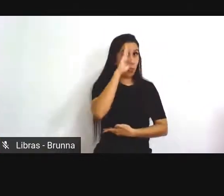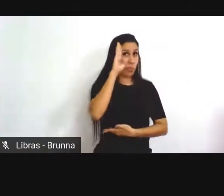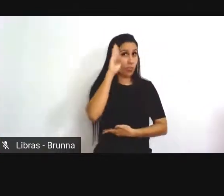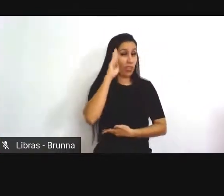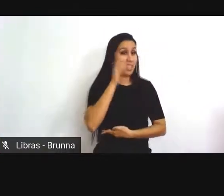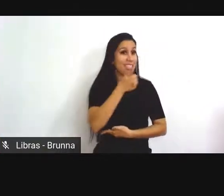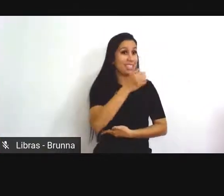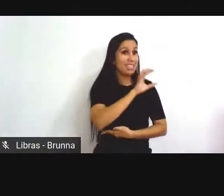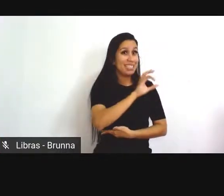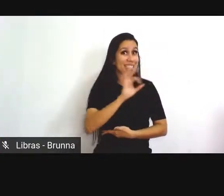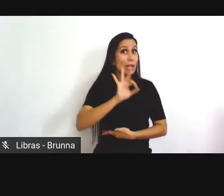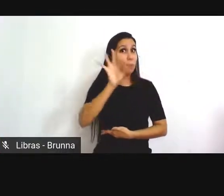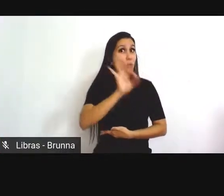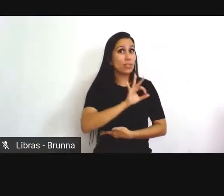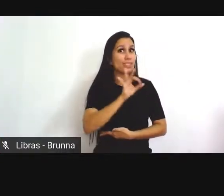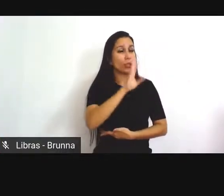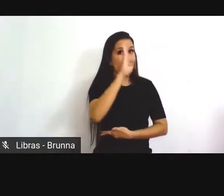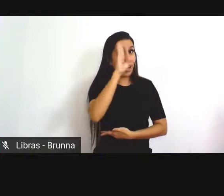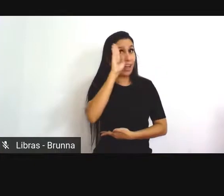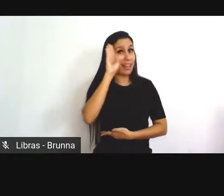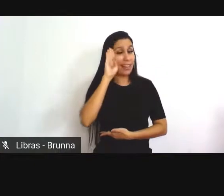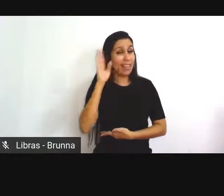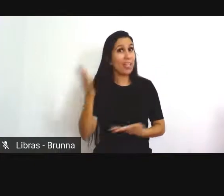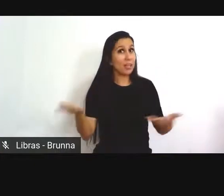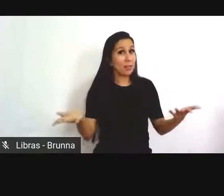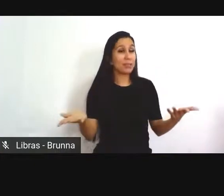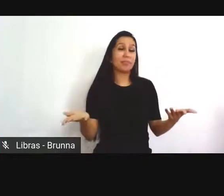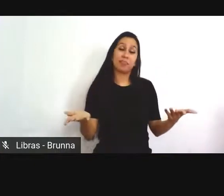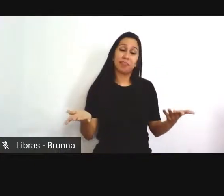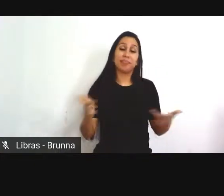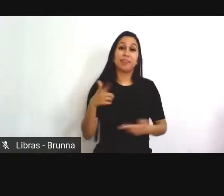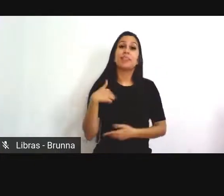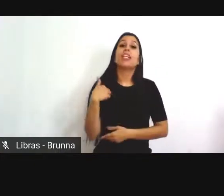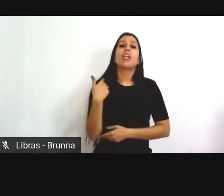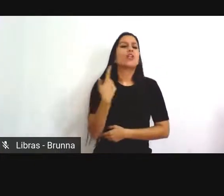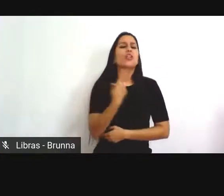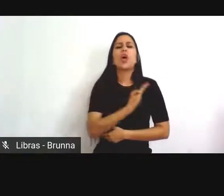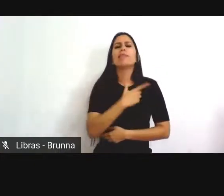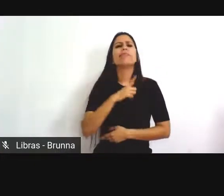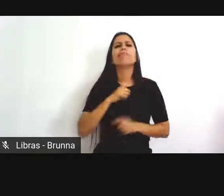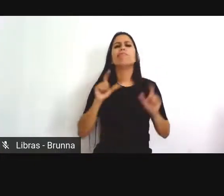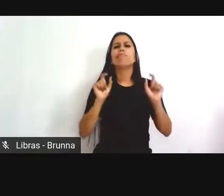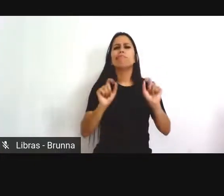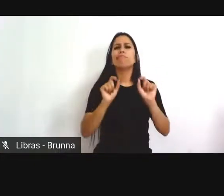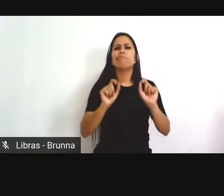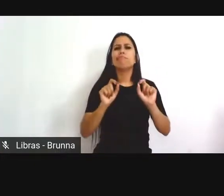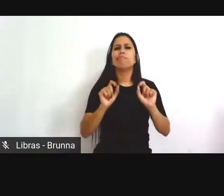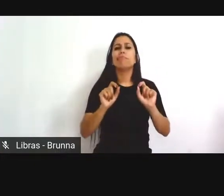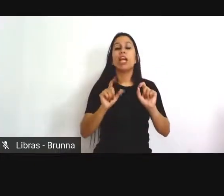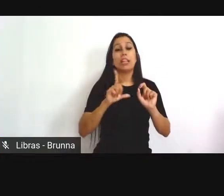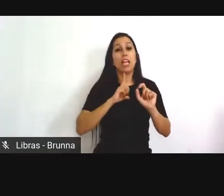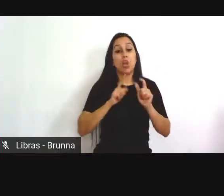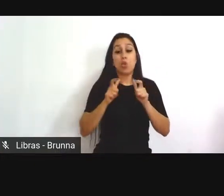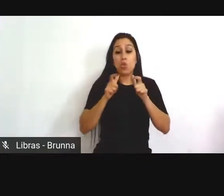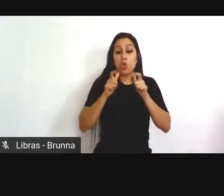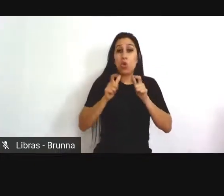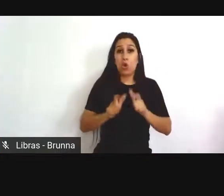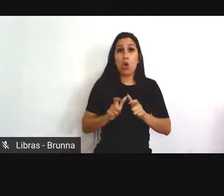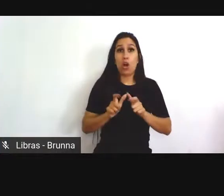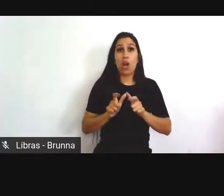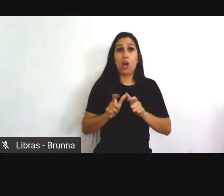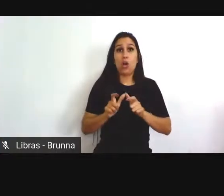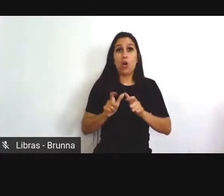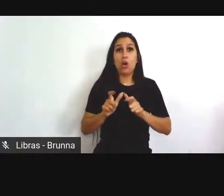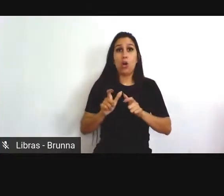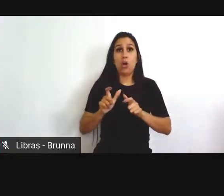acadêmico, né? Que a gente tem um core, tem um núcleo, tá?